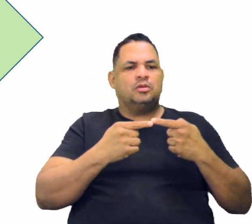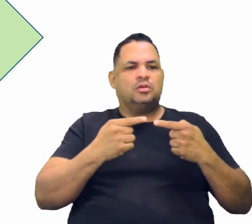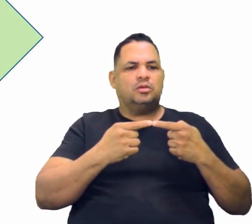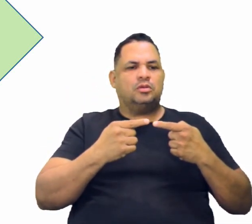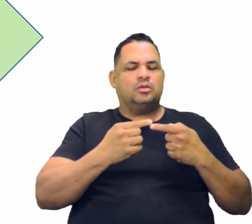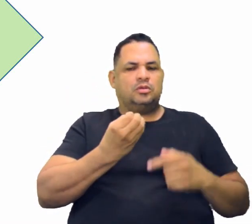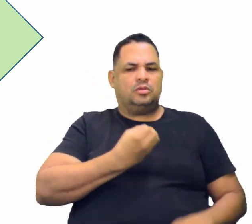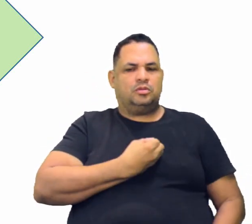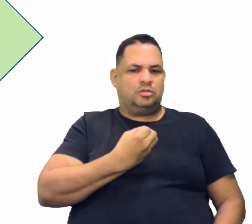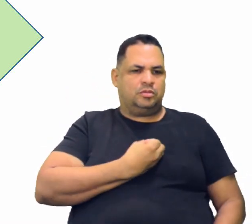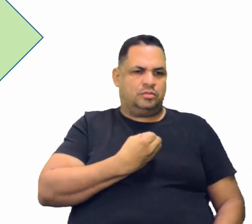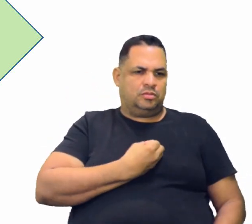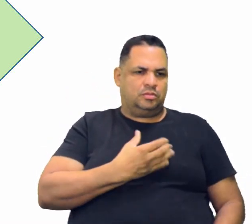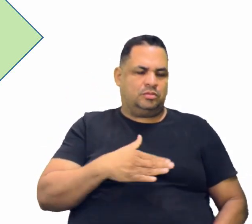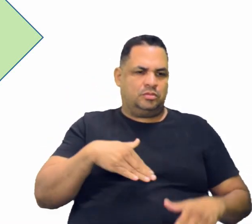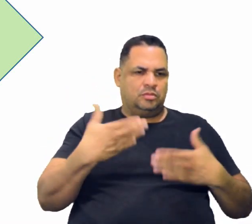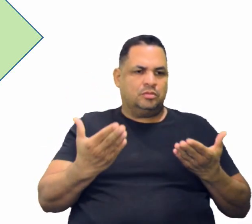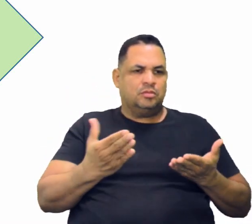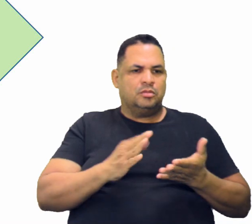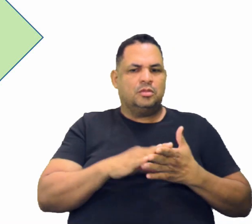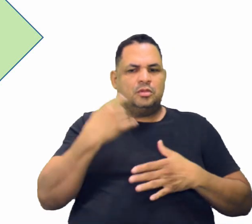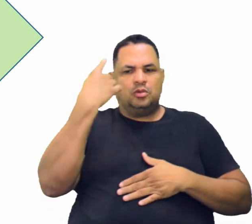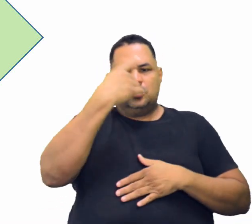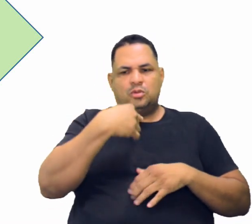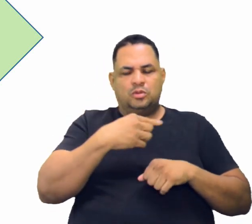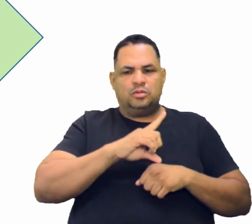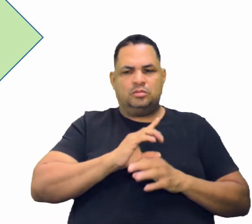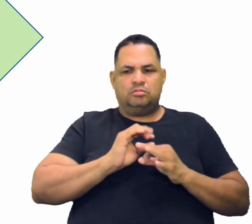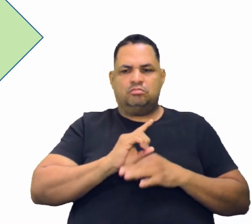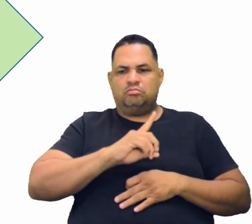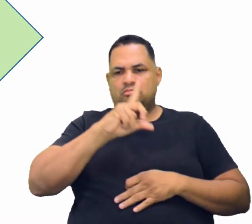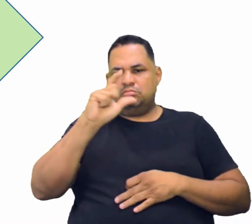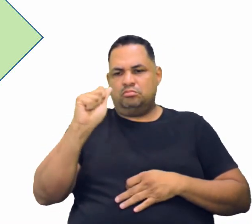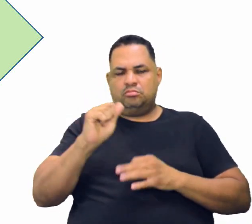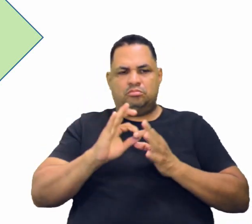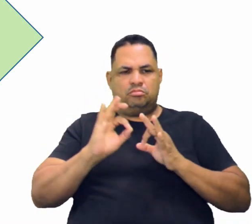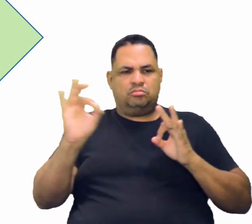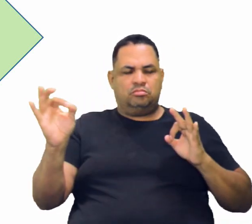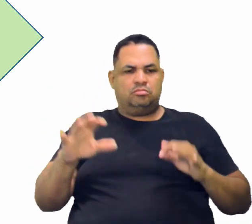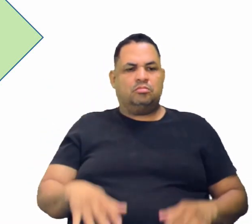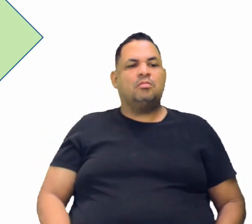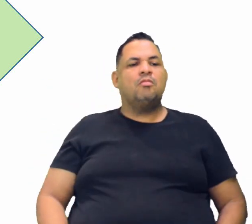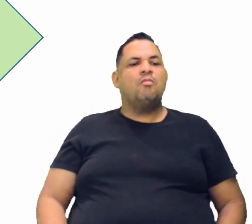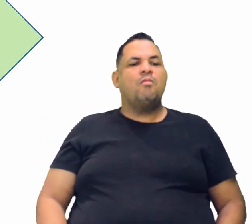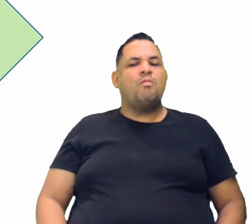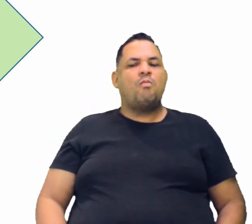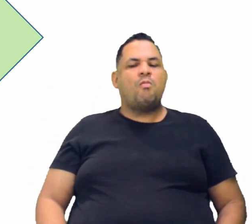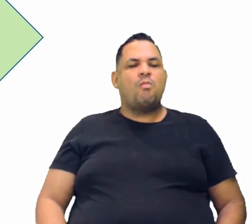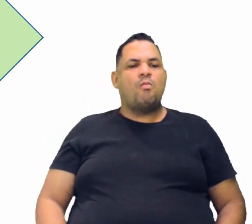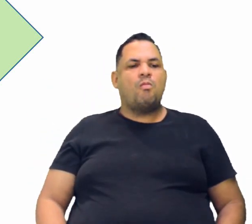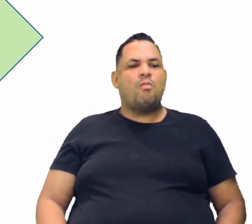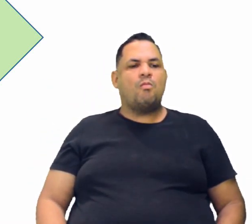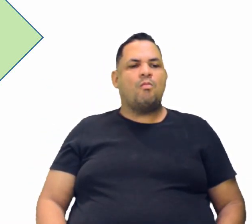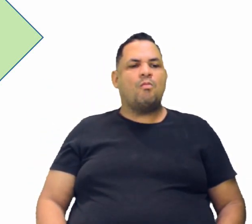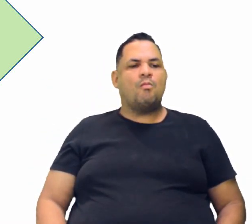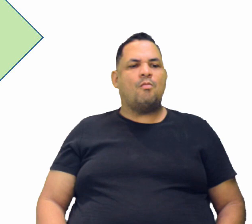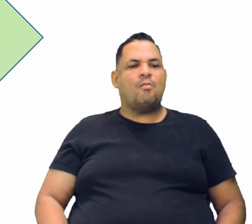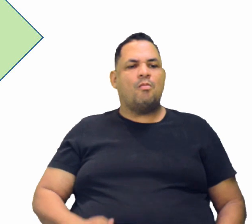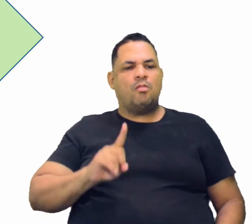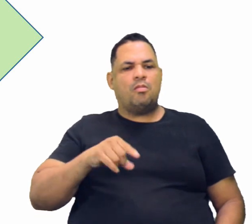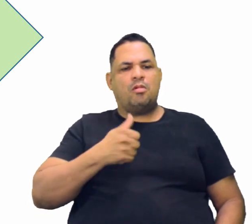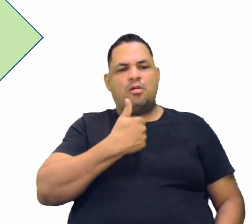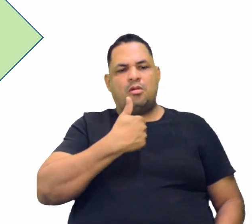o numeral. Então, quando indicar hora, dia, distância, vai fazer a concordância com o numeral. São